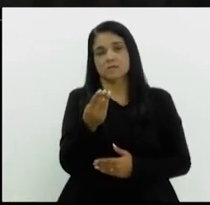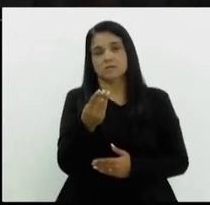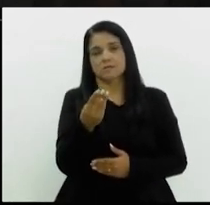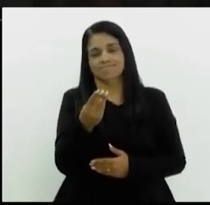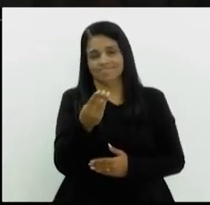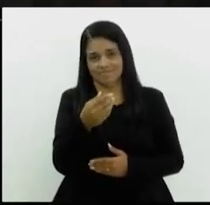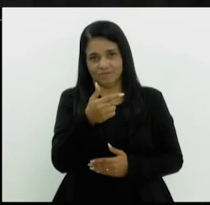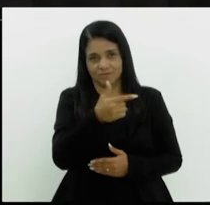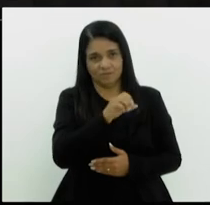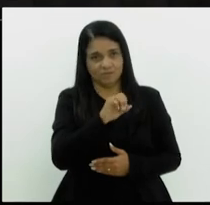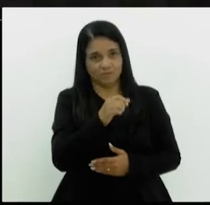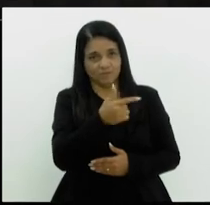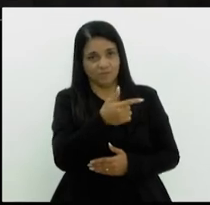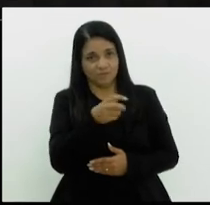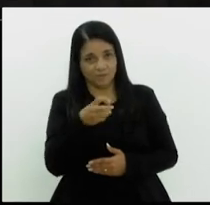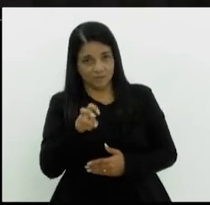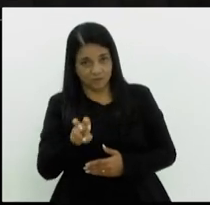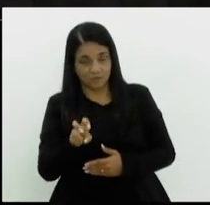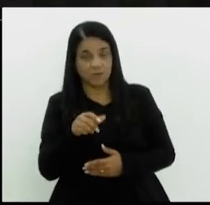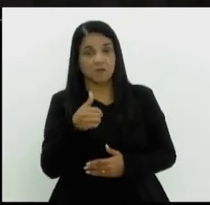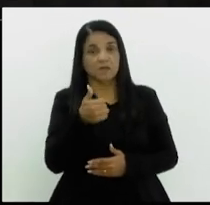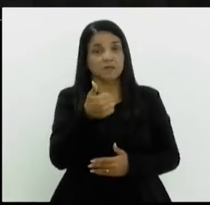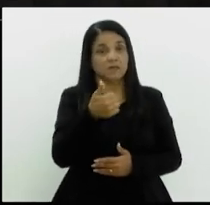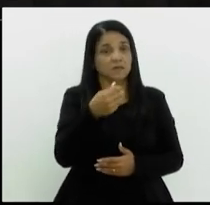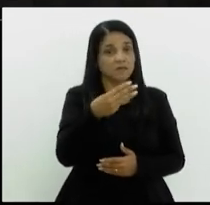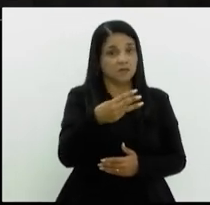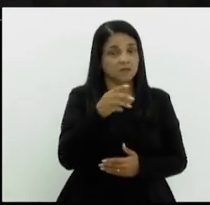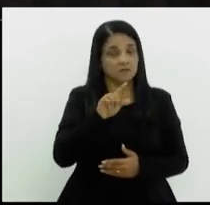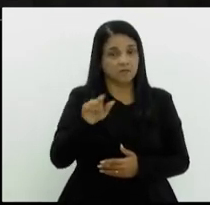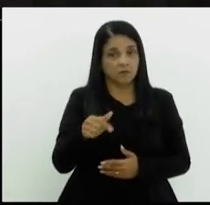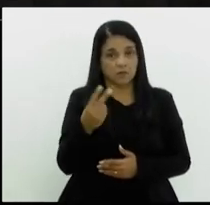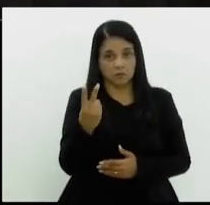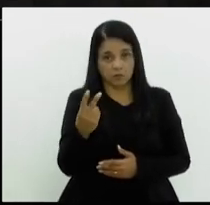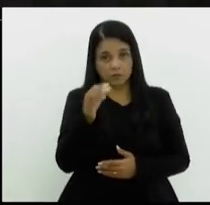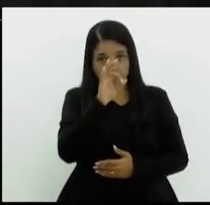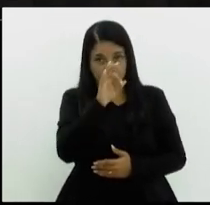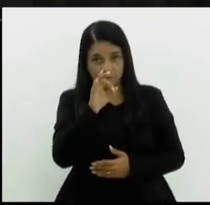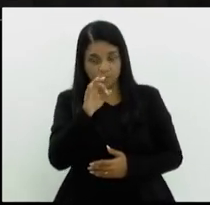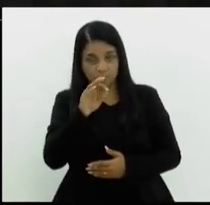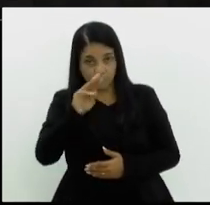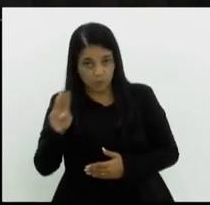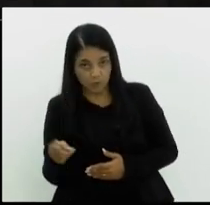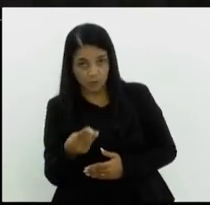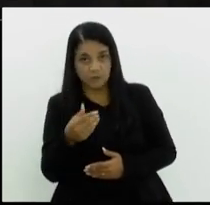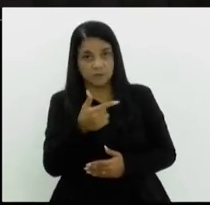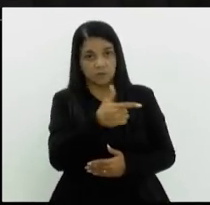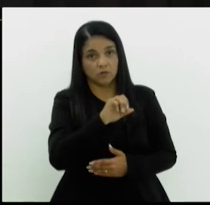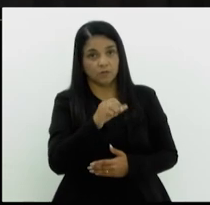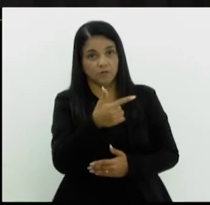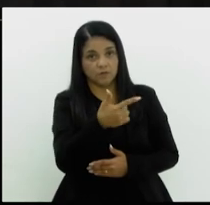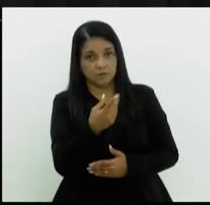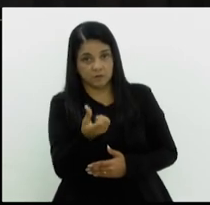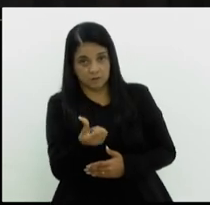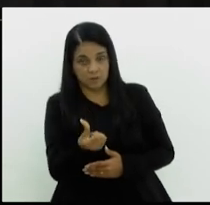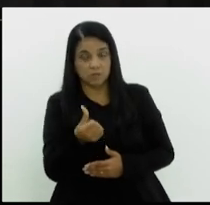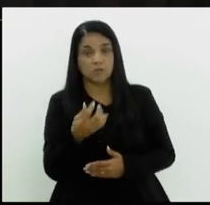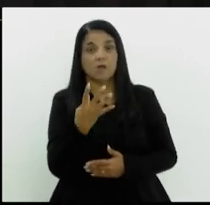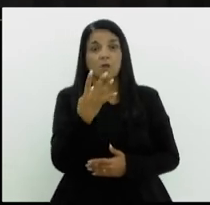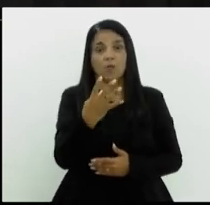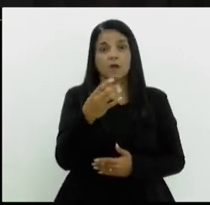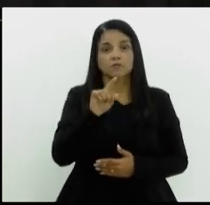25, 13,2 bilhões em 26 e